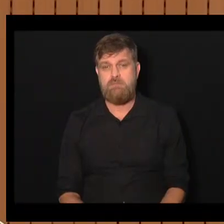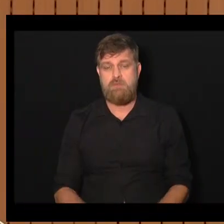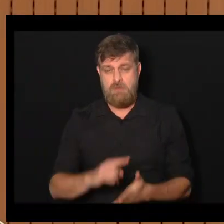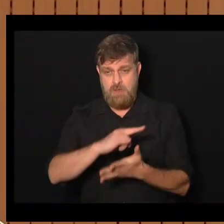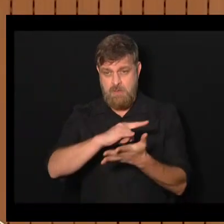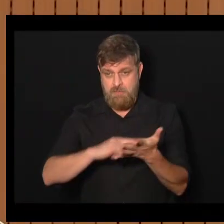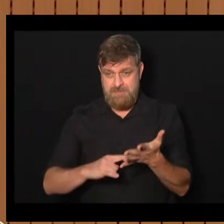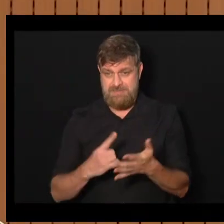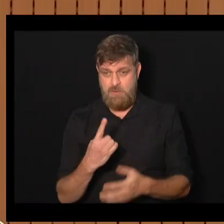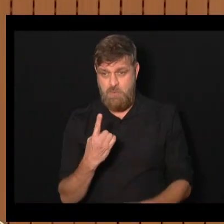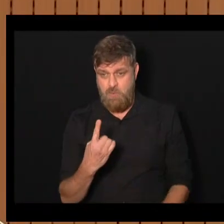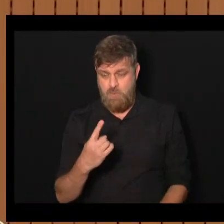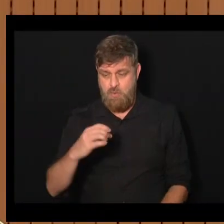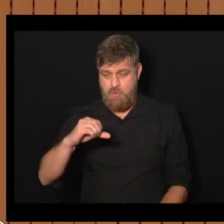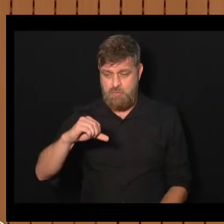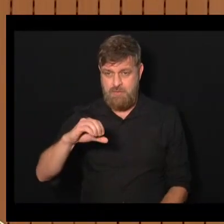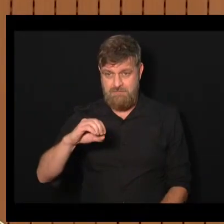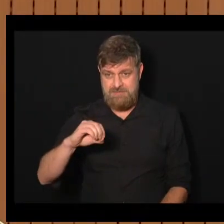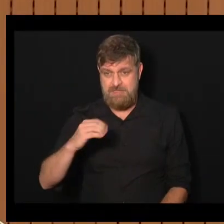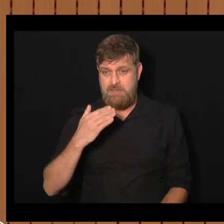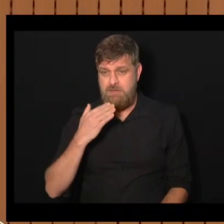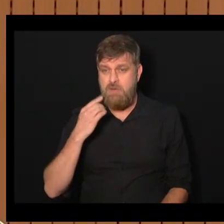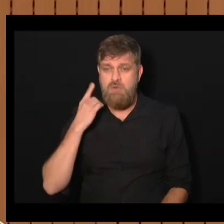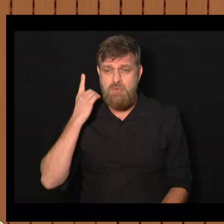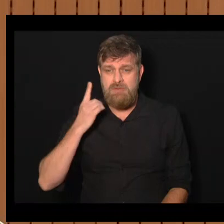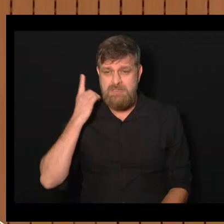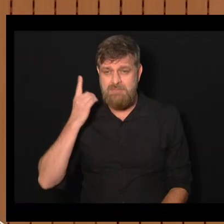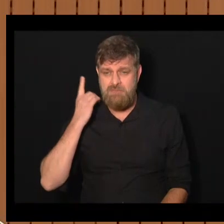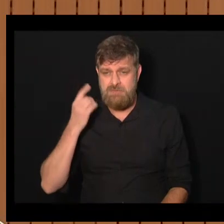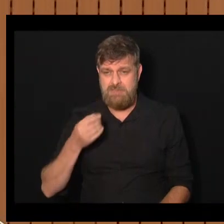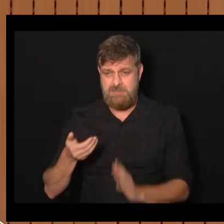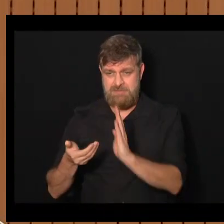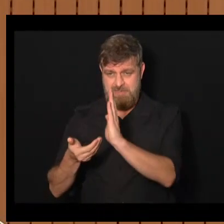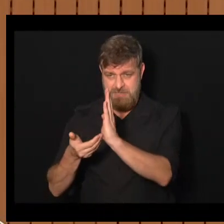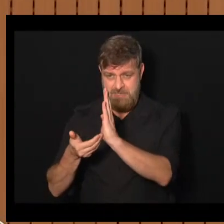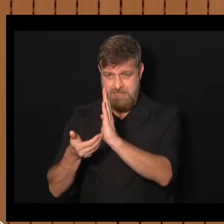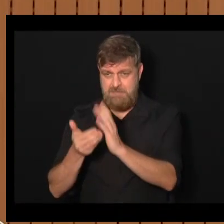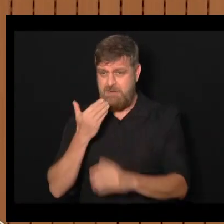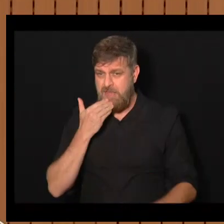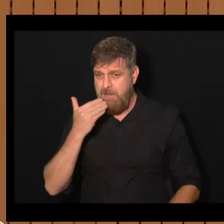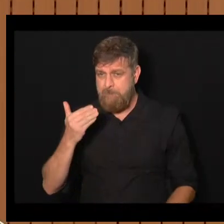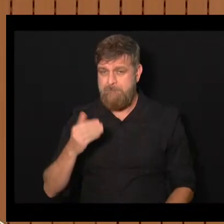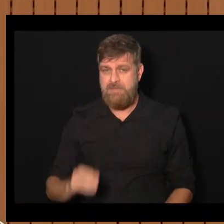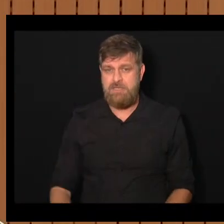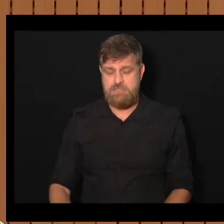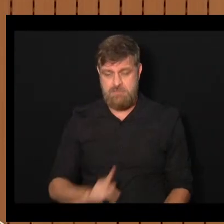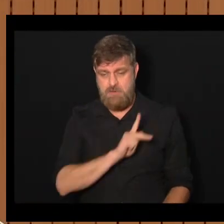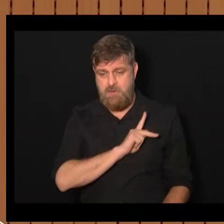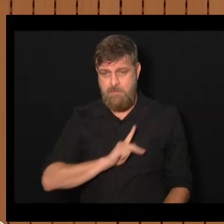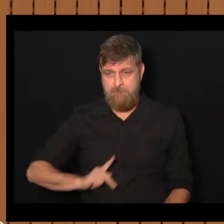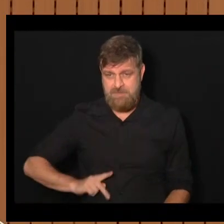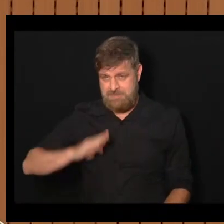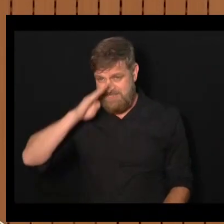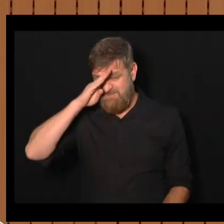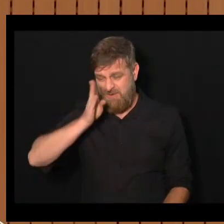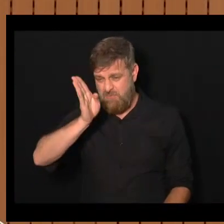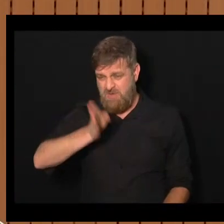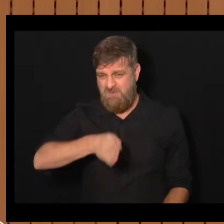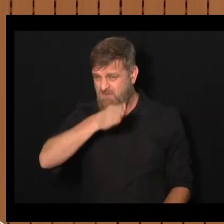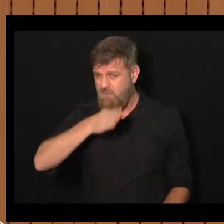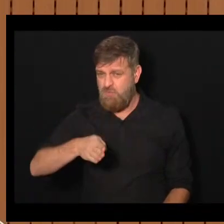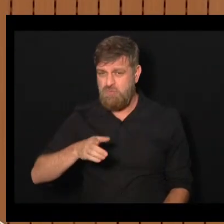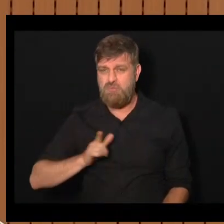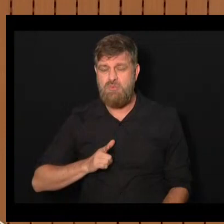de 2019, que apela aos deputados da Câmara Federal para derrubarem o veto do presidente da República em